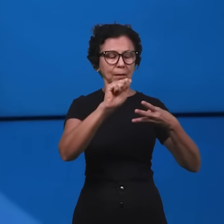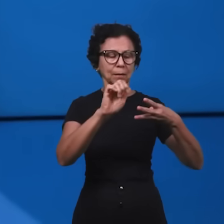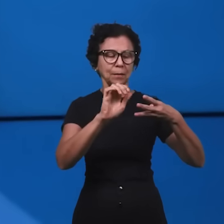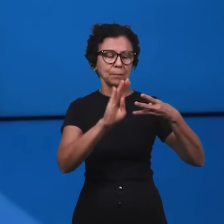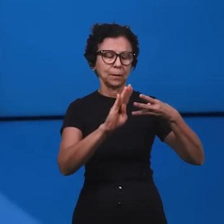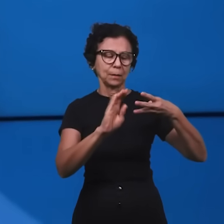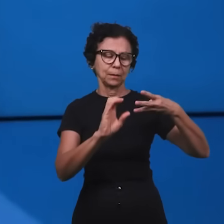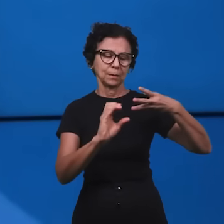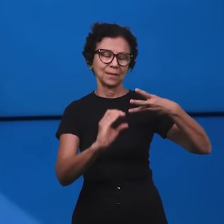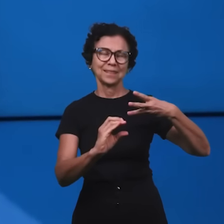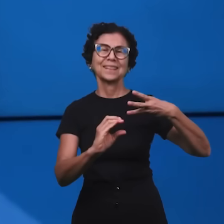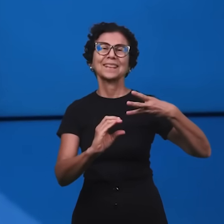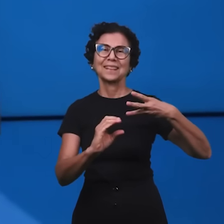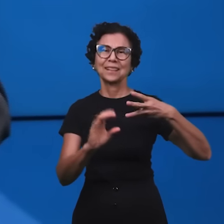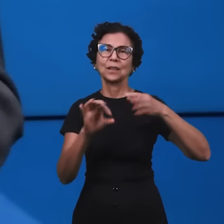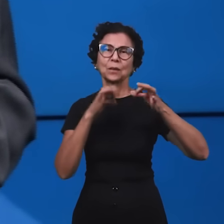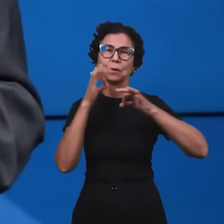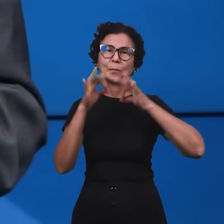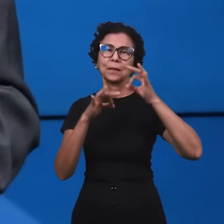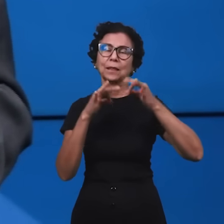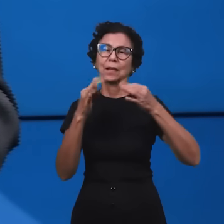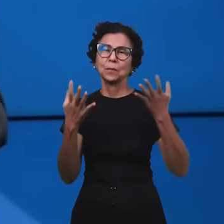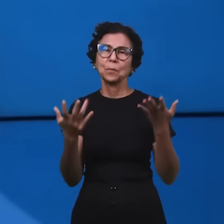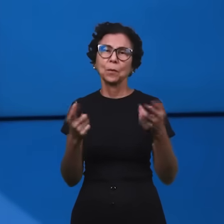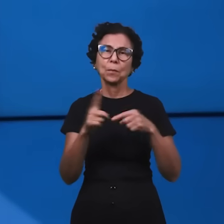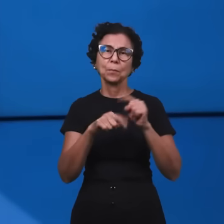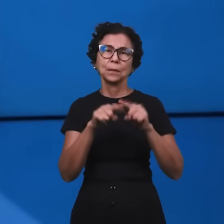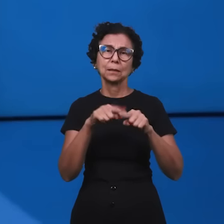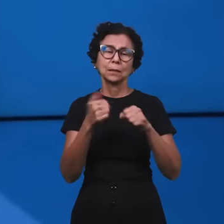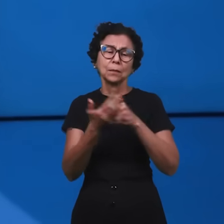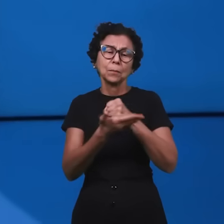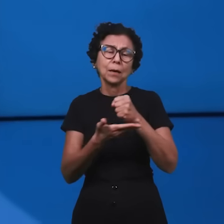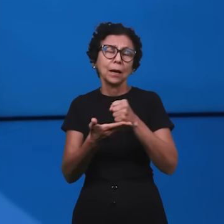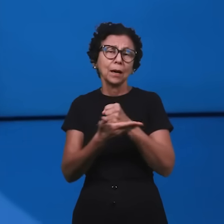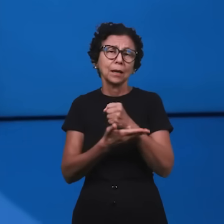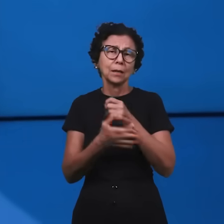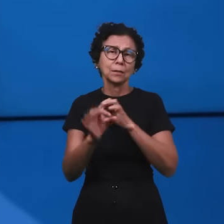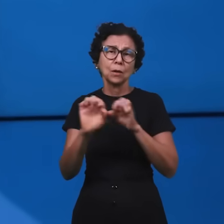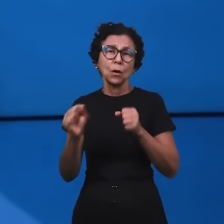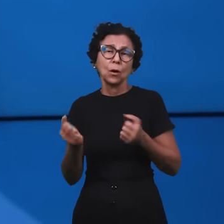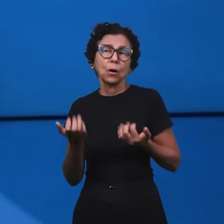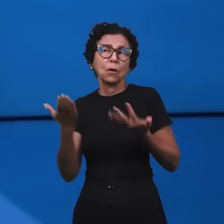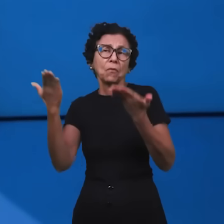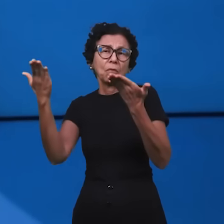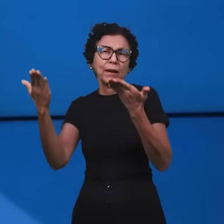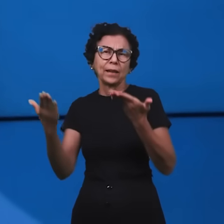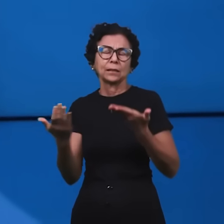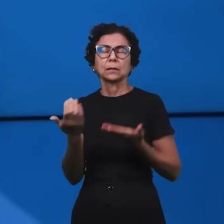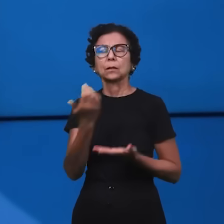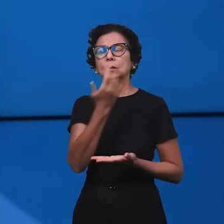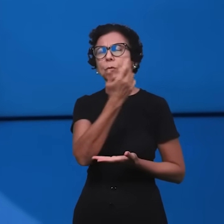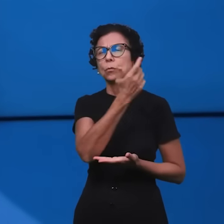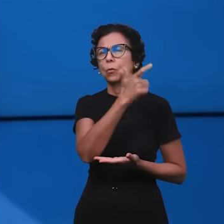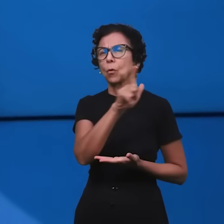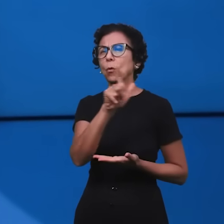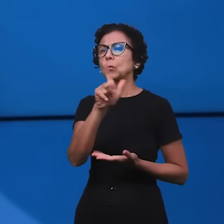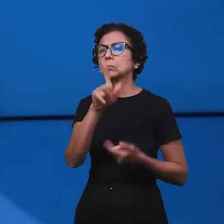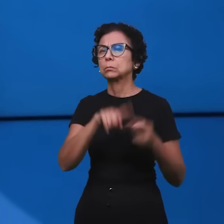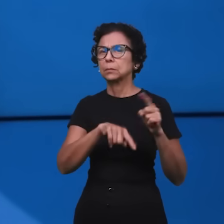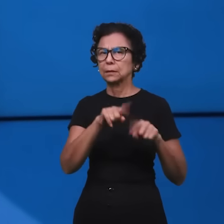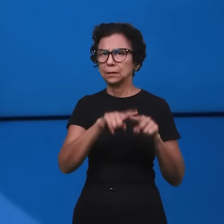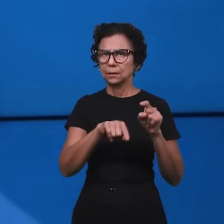A, letra B e letra C. Eram os ingredientes básicos da oferta de manjares. Tudo bem, existiam outros